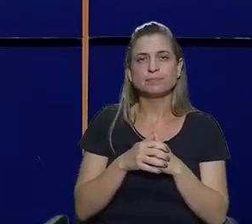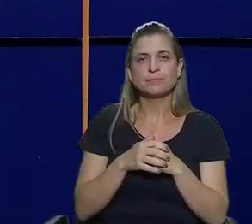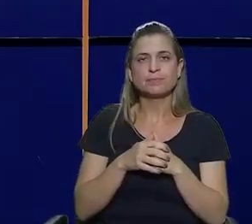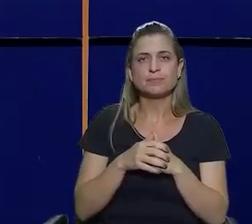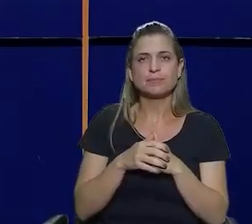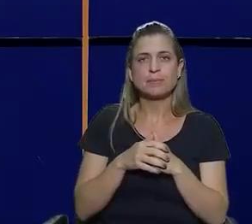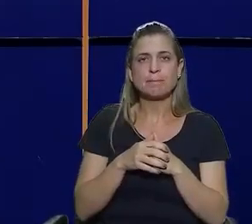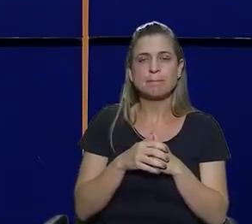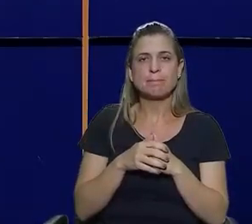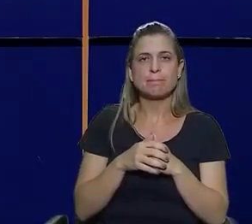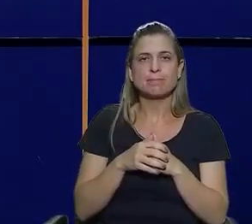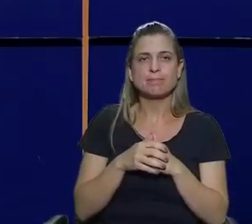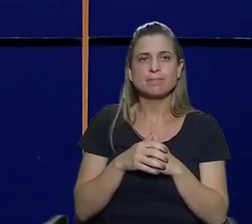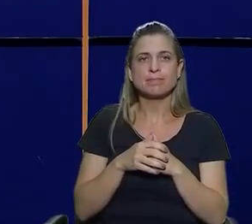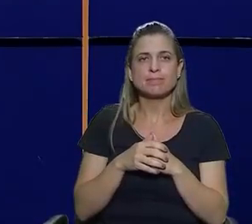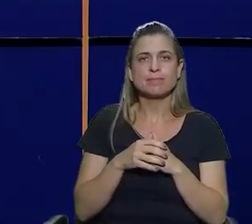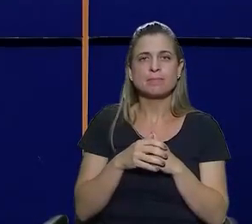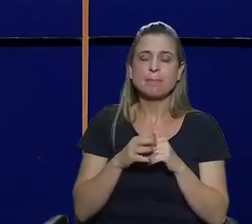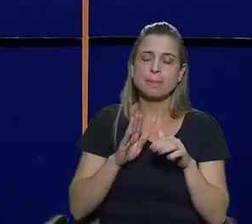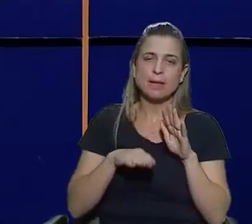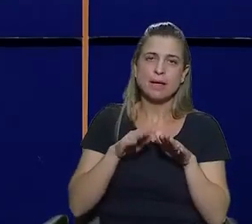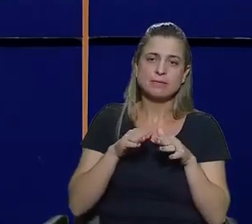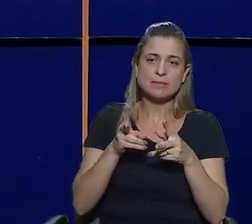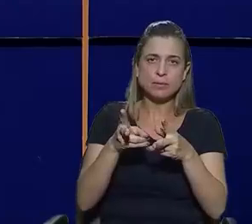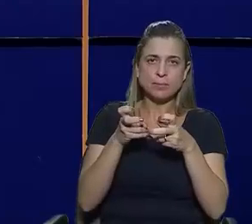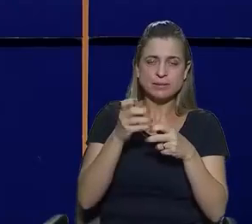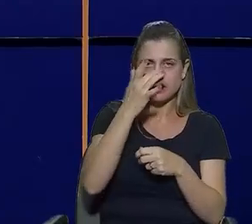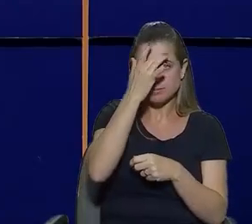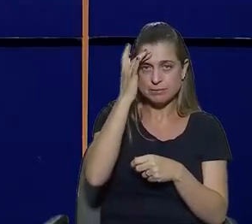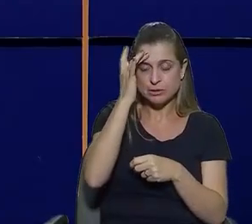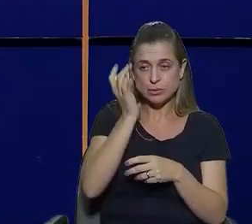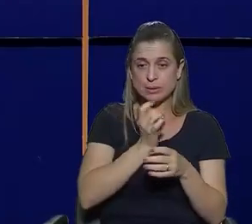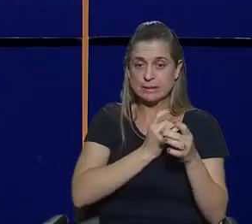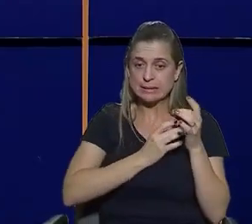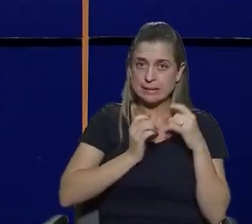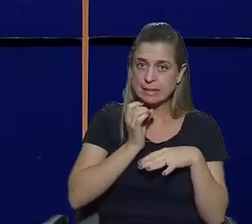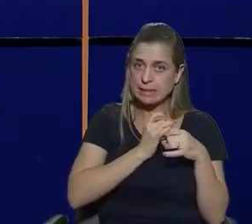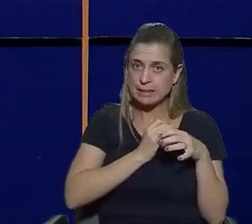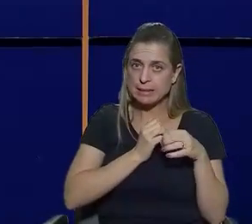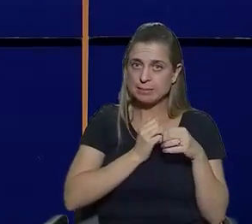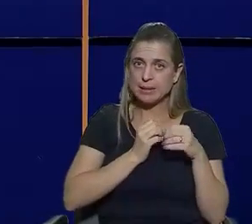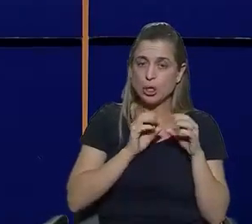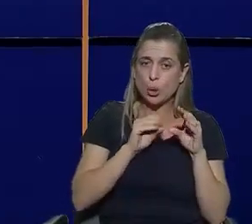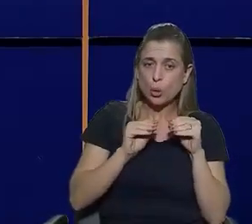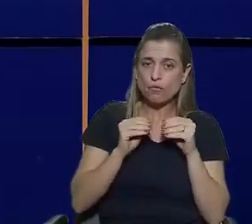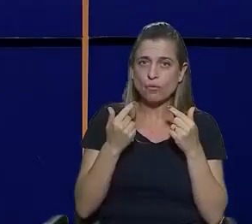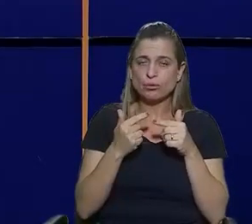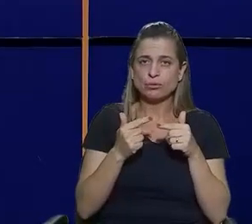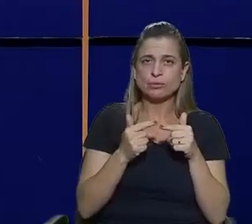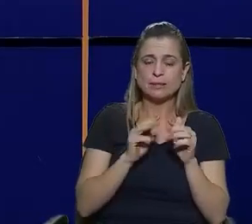eu vejo que as pessoas temem um pouco se aproximar dos livros desconfortáveis ou das